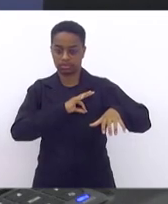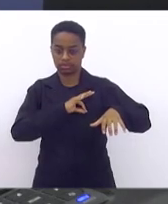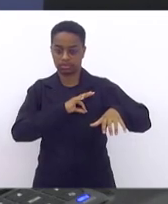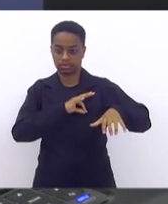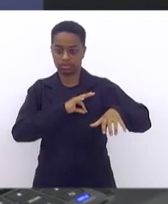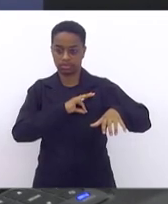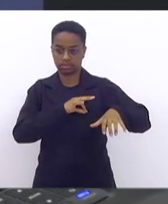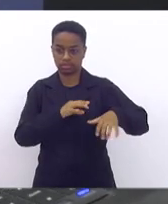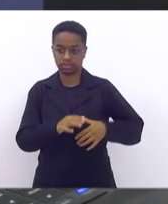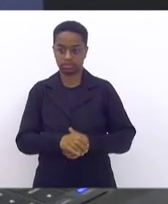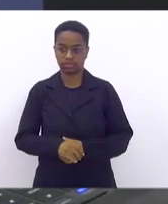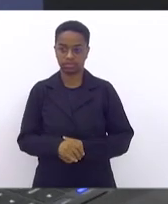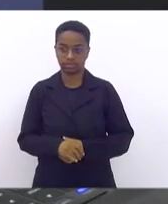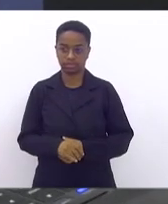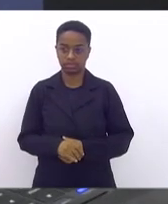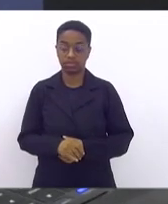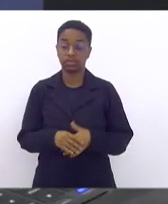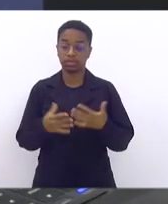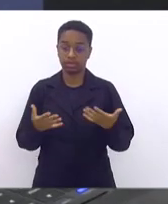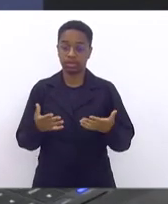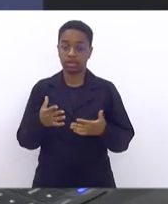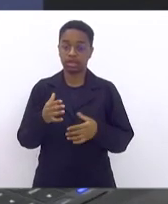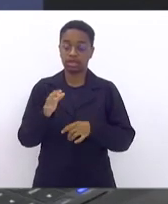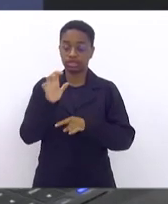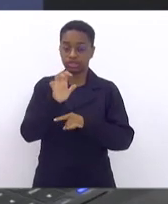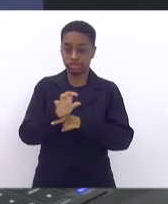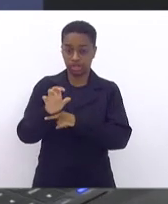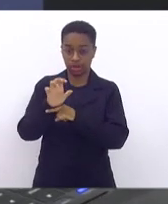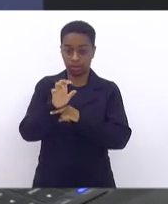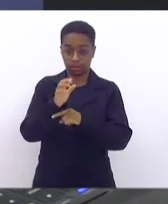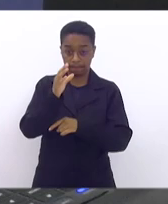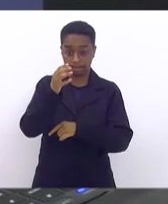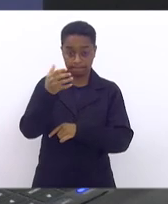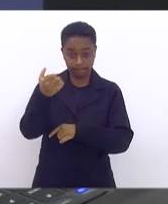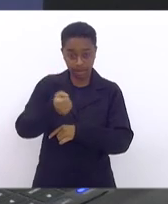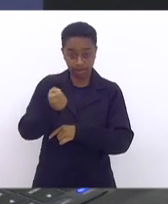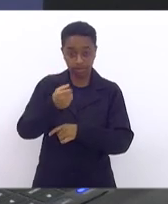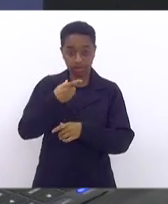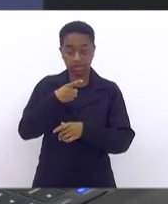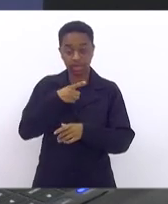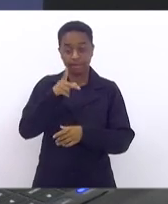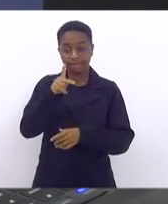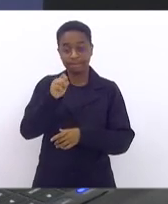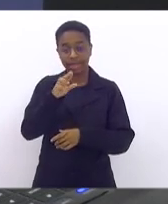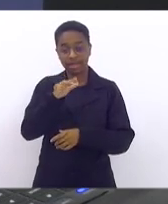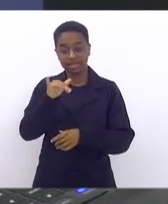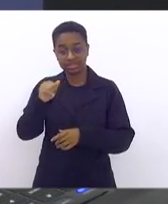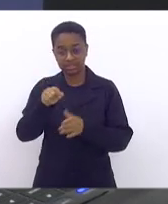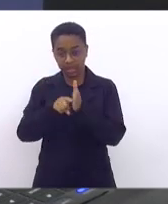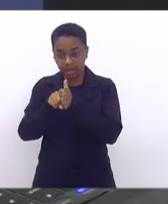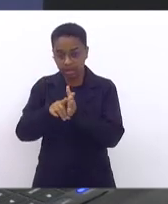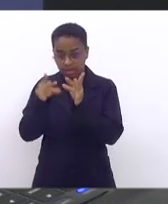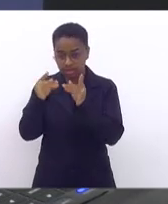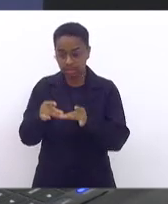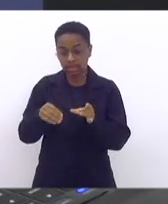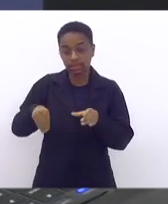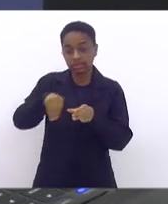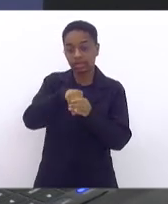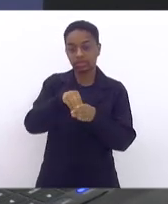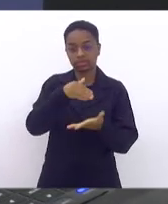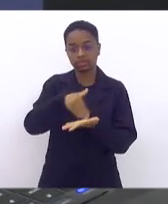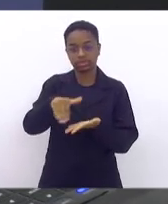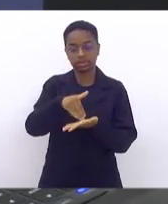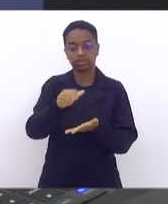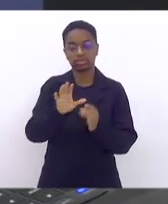verdade, a perícia nesses estados ela está dentro da Secretaria de Segurança Pública, que nós aqui não